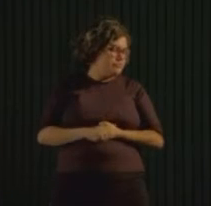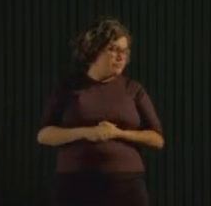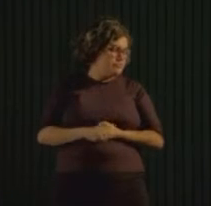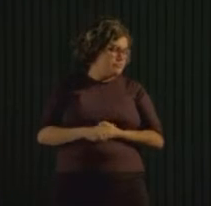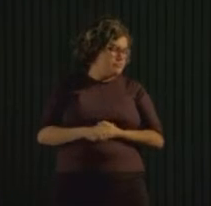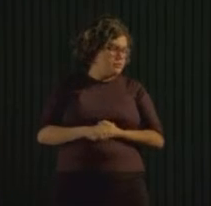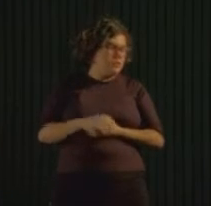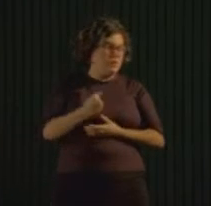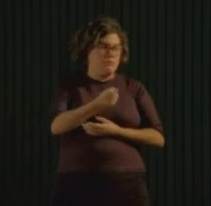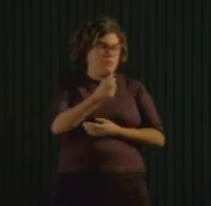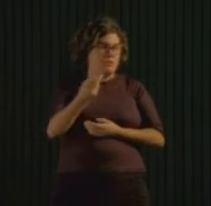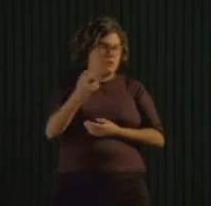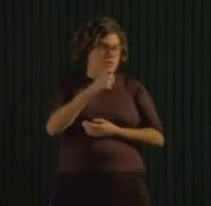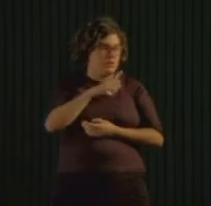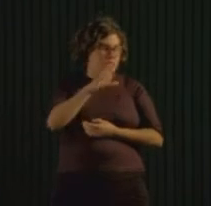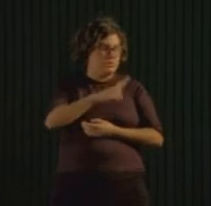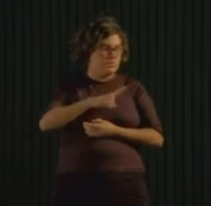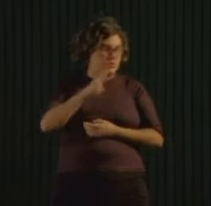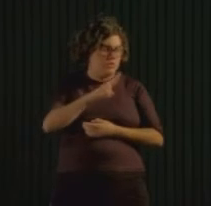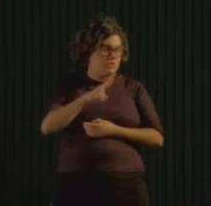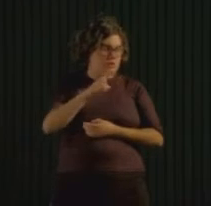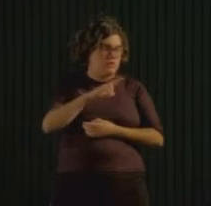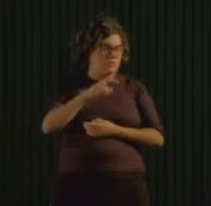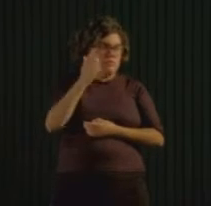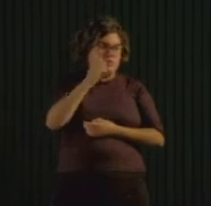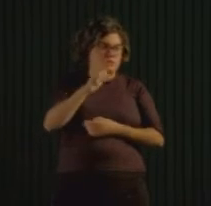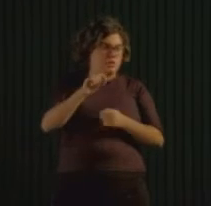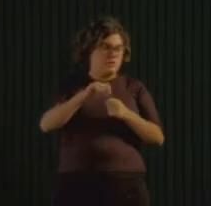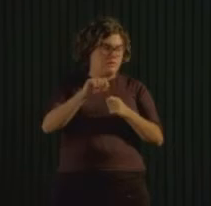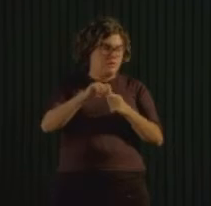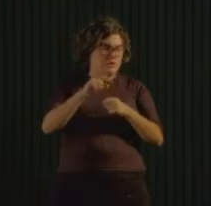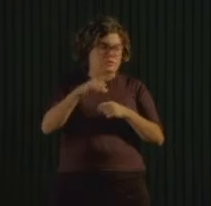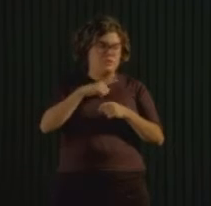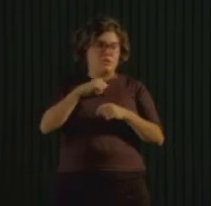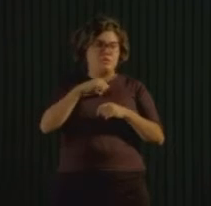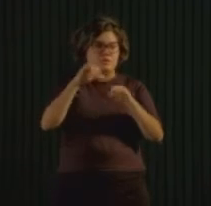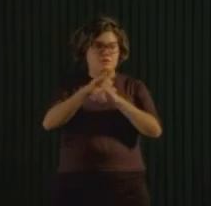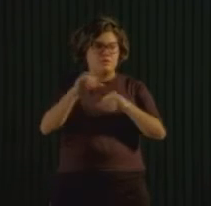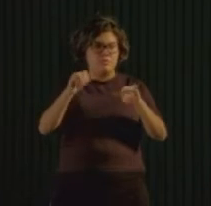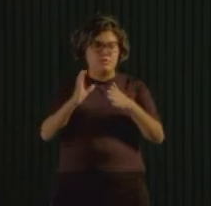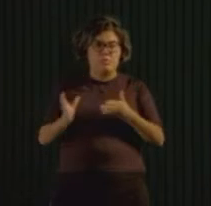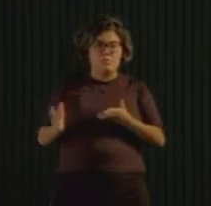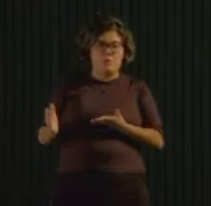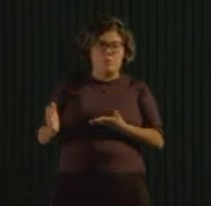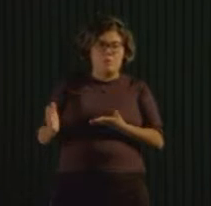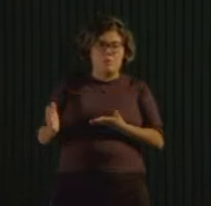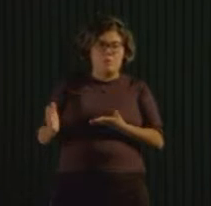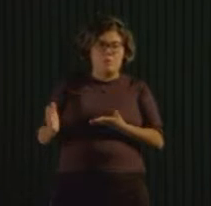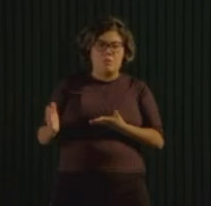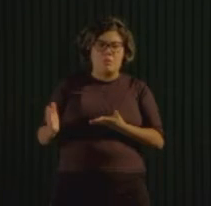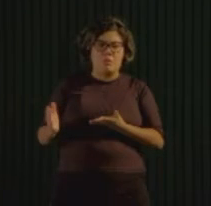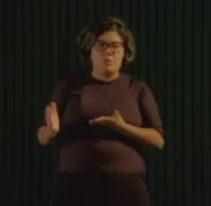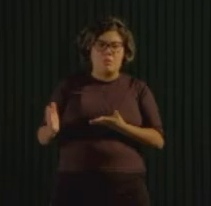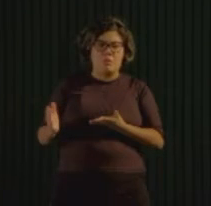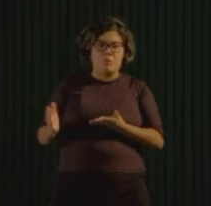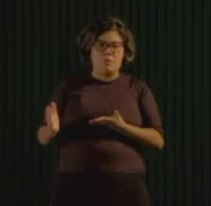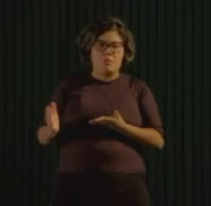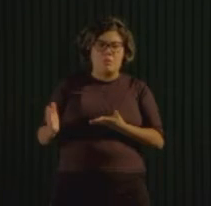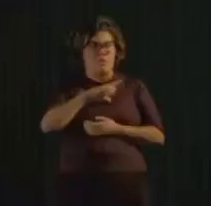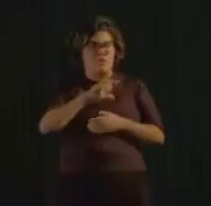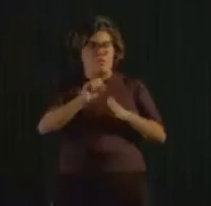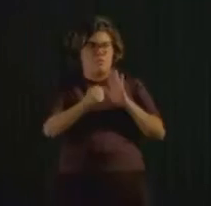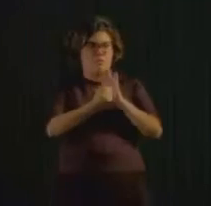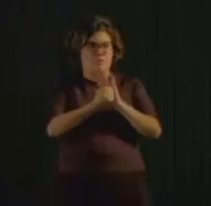cidades. Aqui é uma ficha de pesquisa que a gente utiliza para fazer o levantamento dessas informações. Aqui é a auditoria